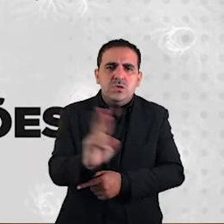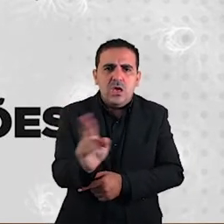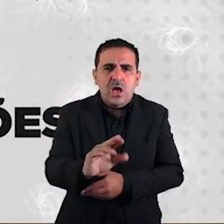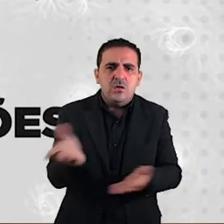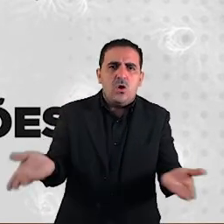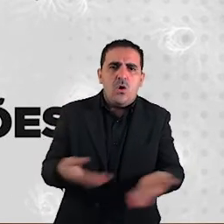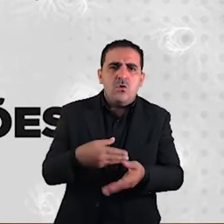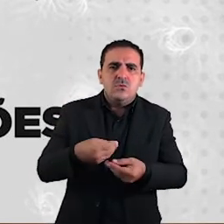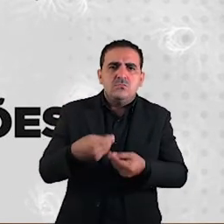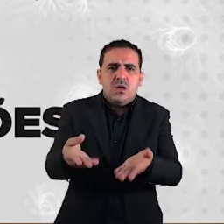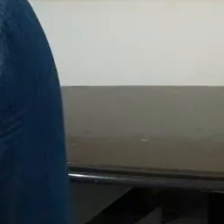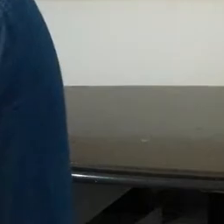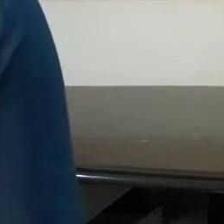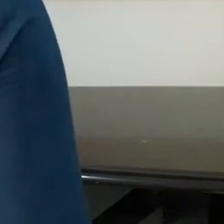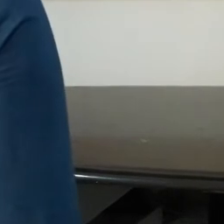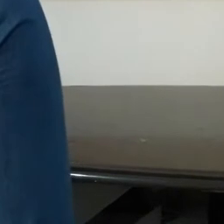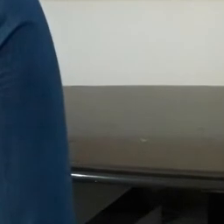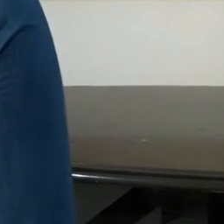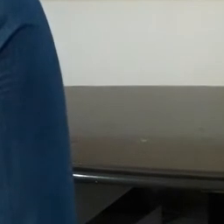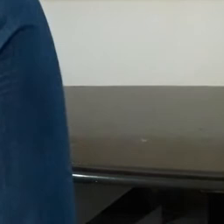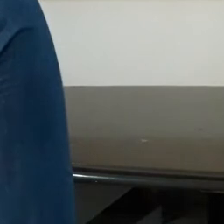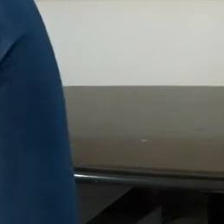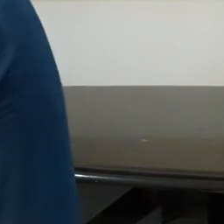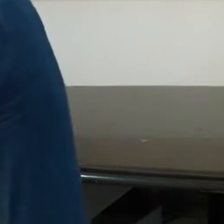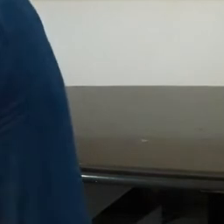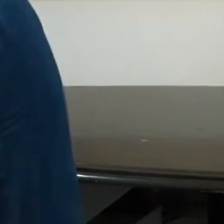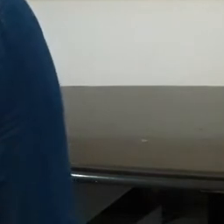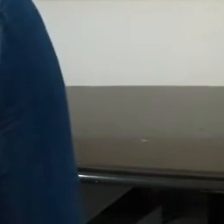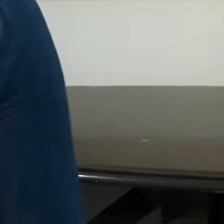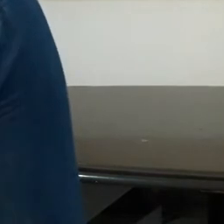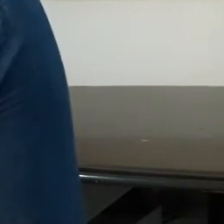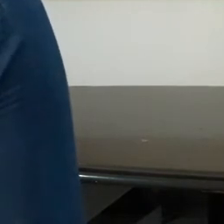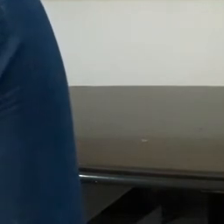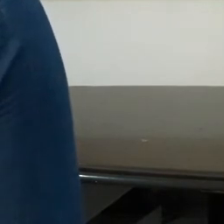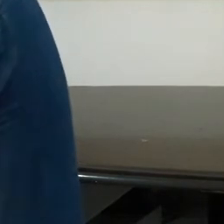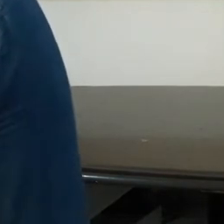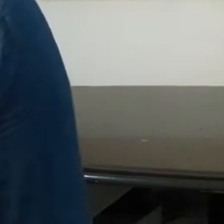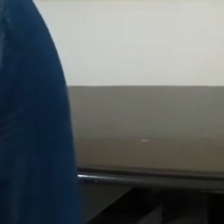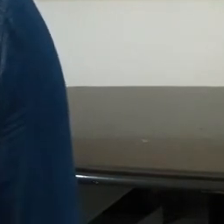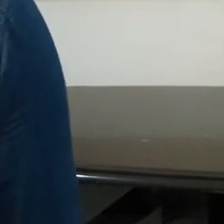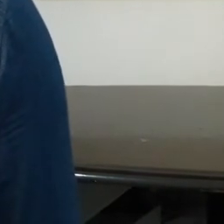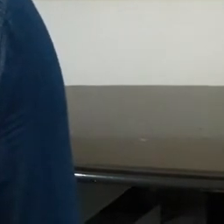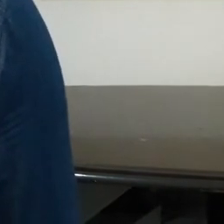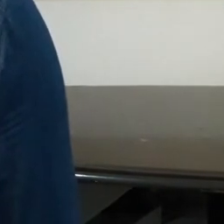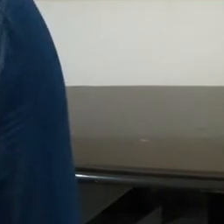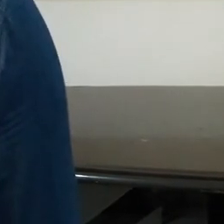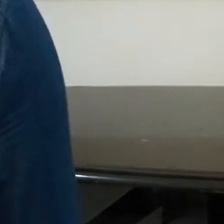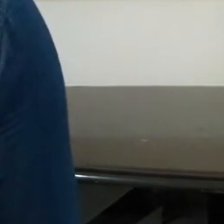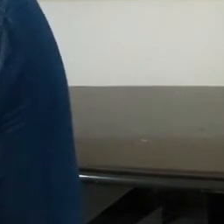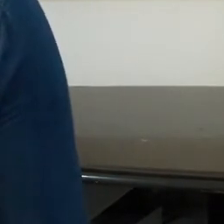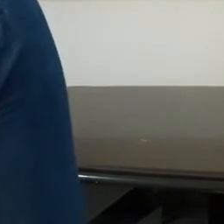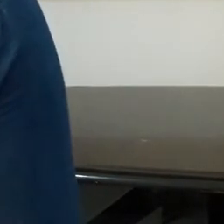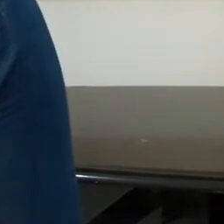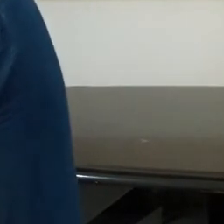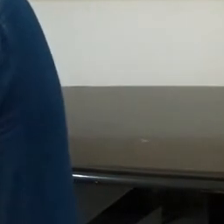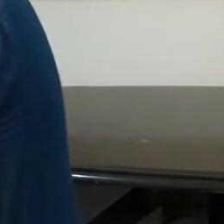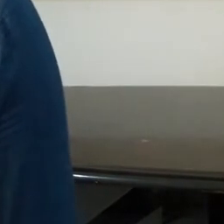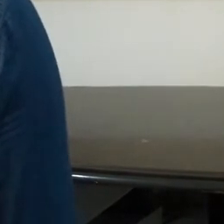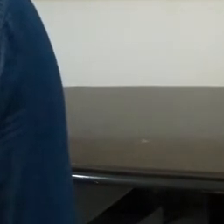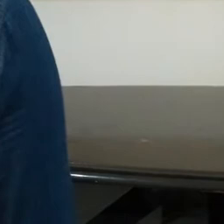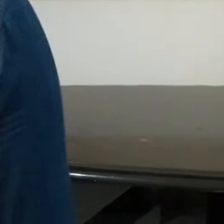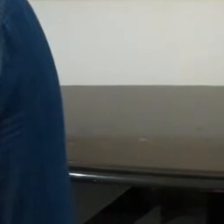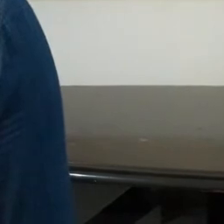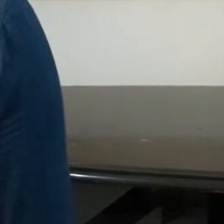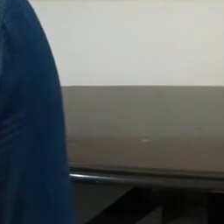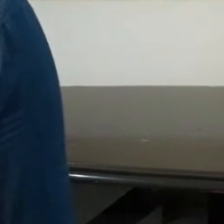prêmio lançado hoje pelo governo do estado durante a coletiva online o governo anunciou ainda a compra de mais de 200 mil